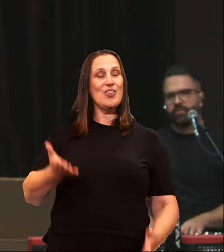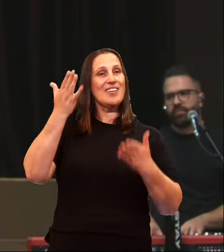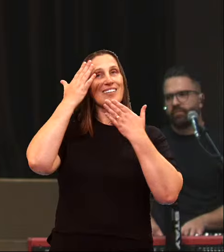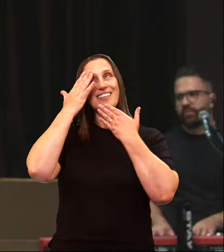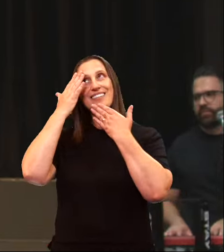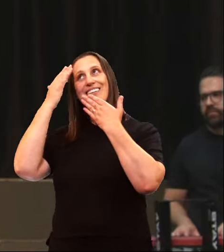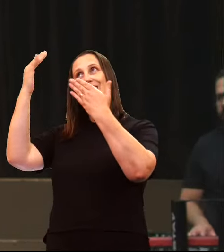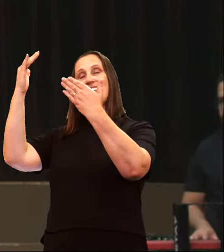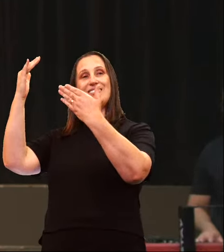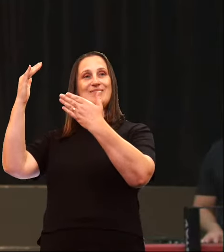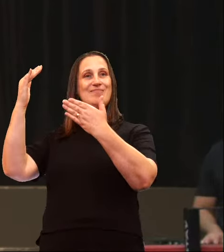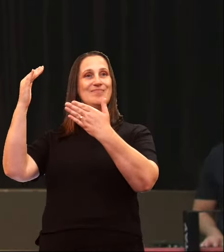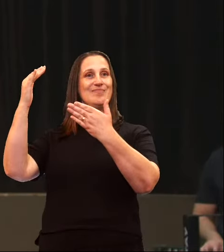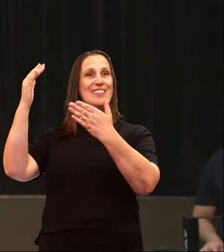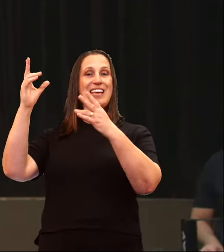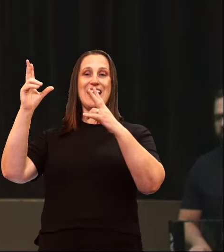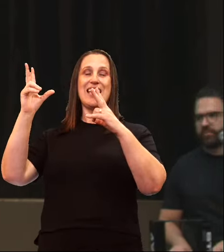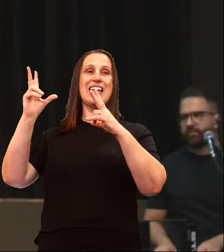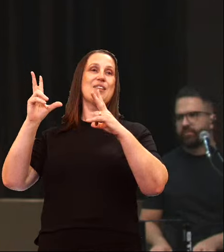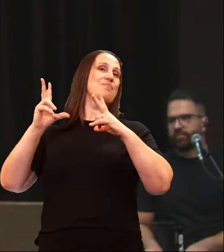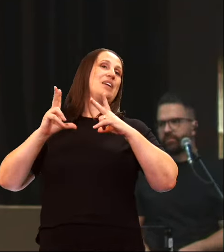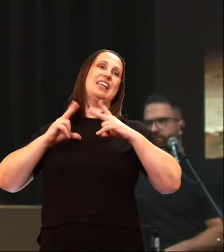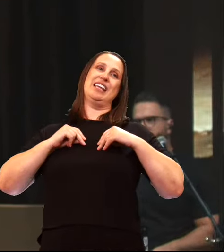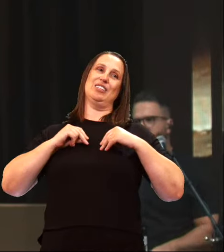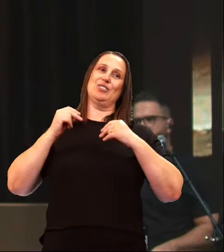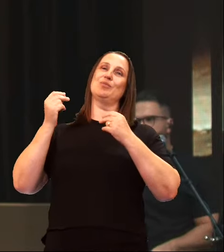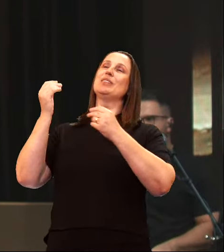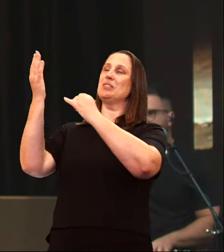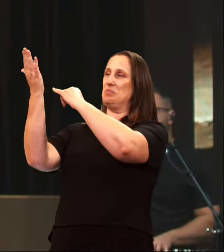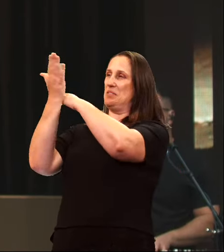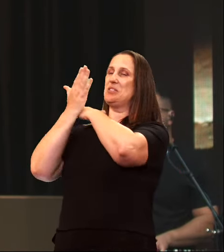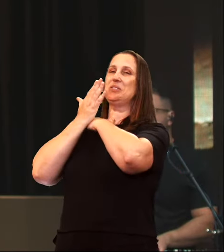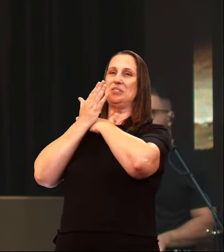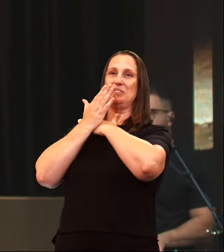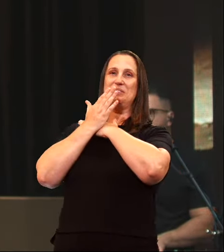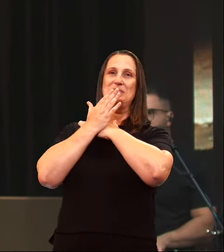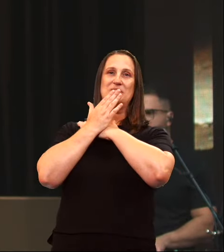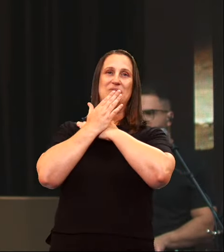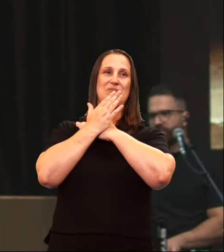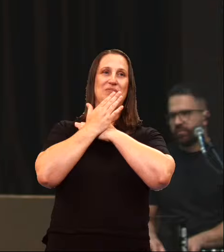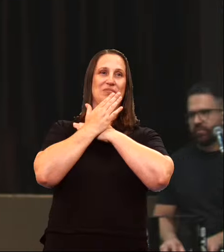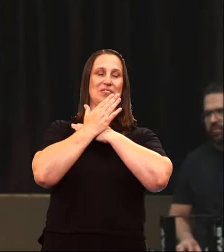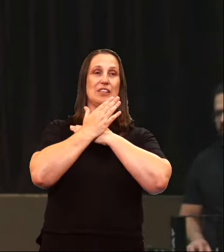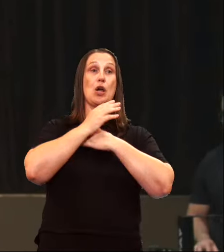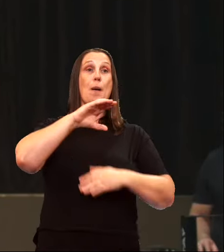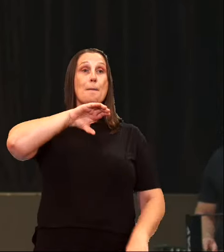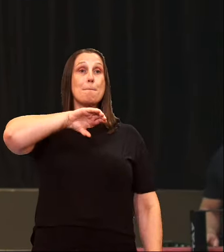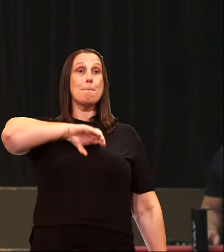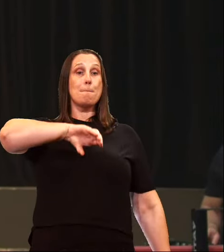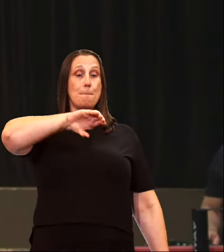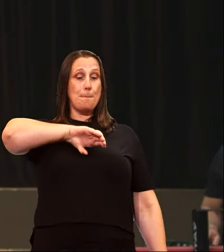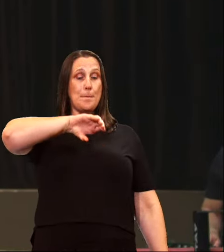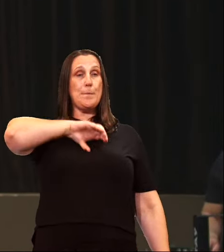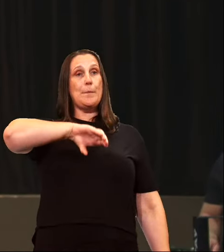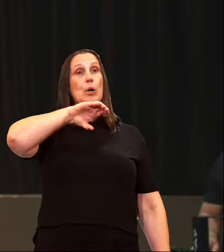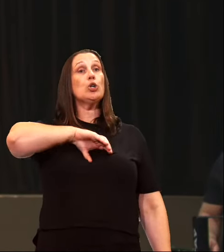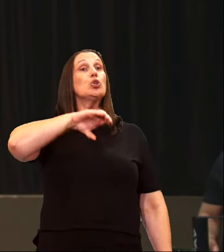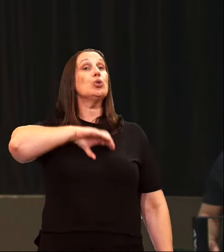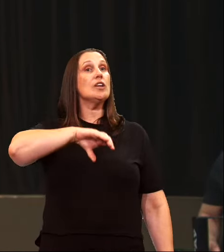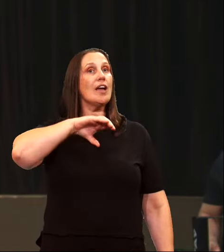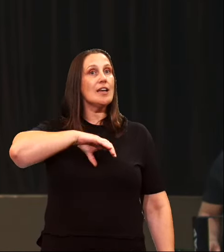Recebi um favor que eu não mereço. Eu reconheço no coração. O português eu acho o mais bonito de